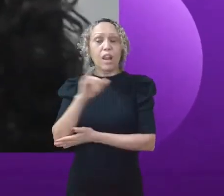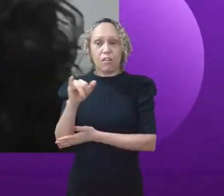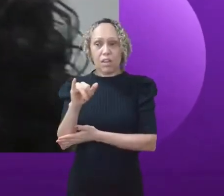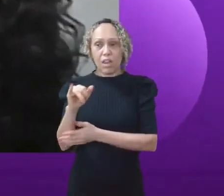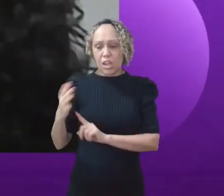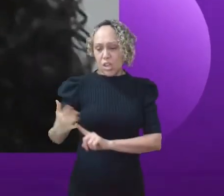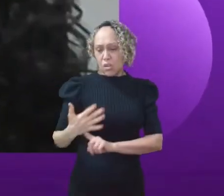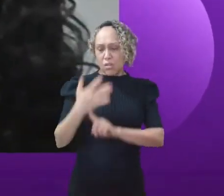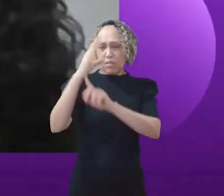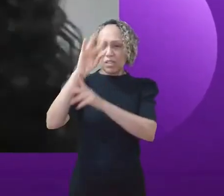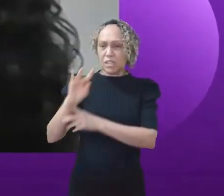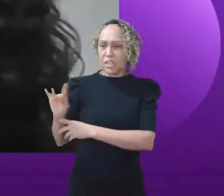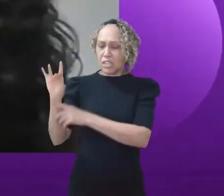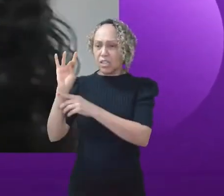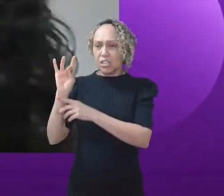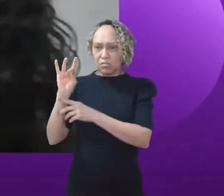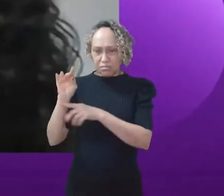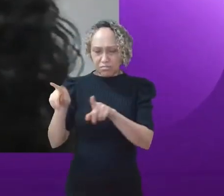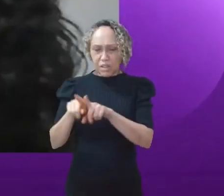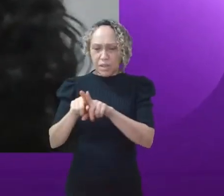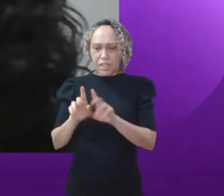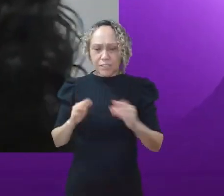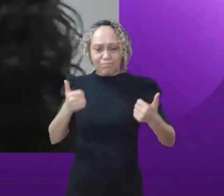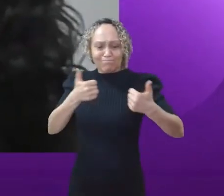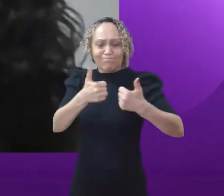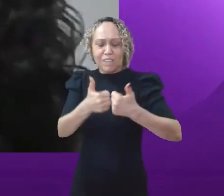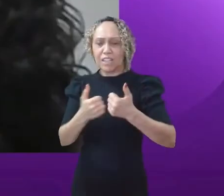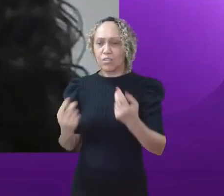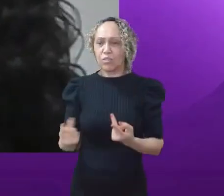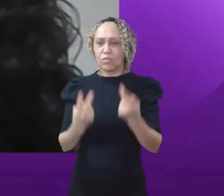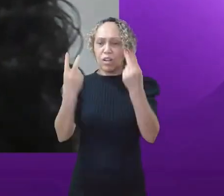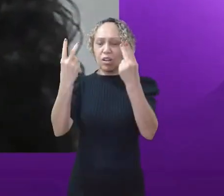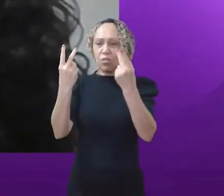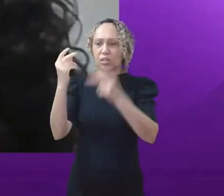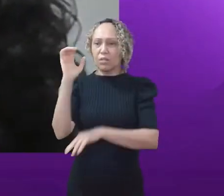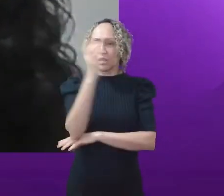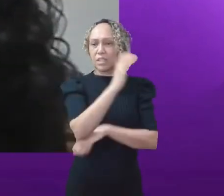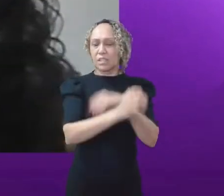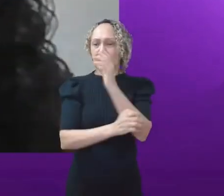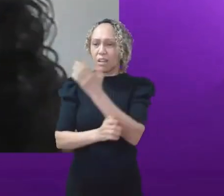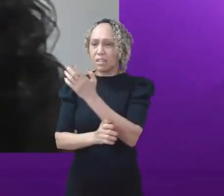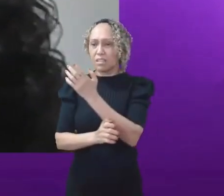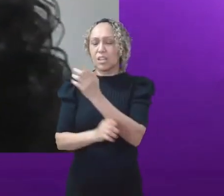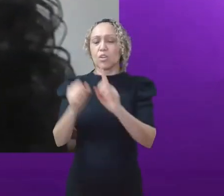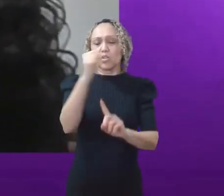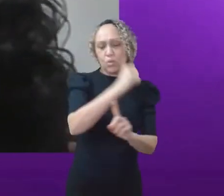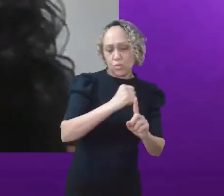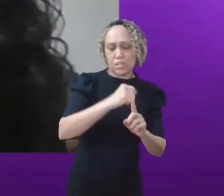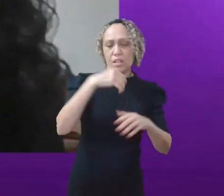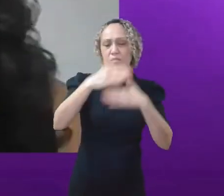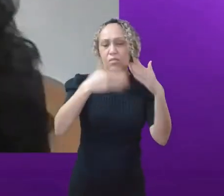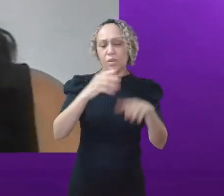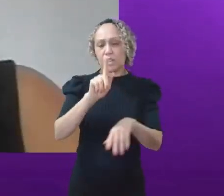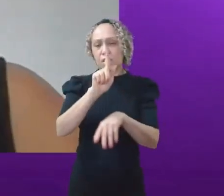estar submetidos ao crivo permanente dos valores ambientais, da inclusão social e da autogestão. Ou seja, os